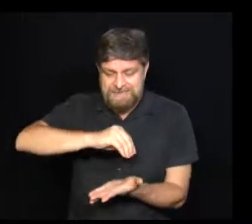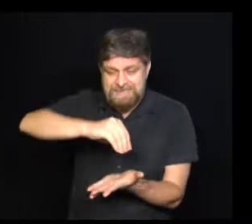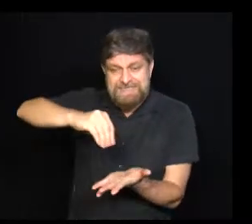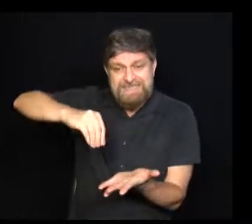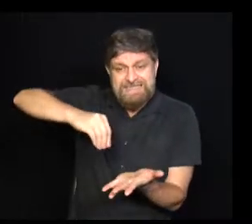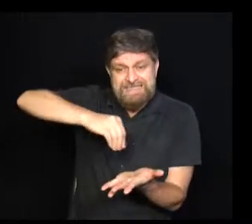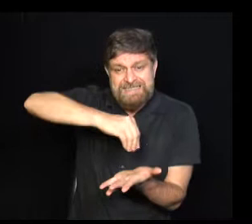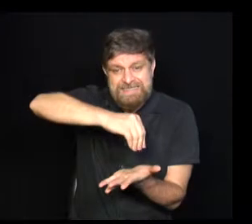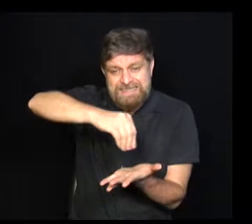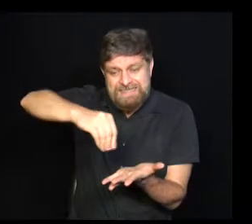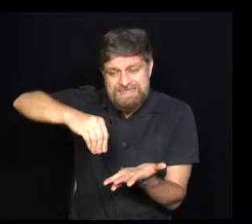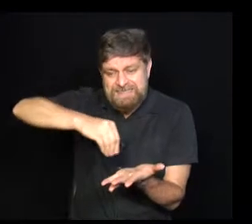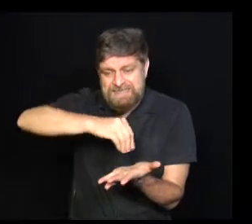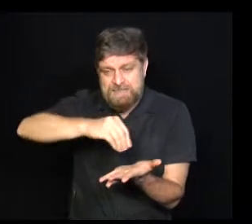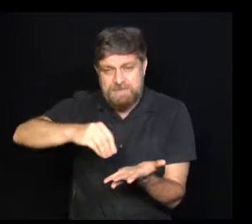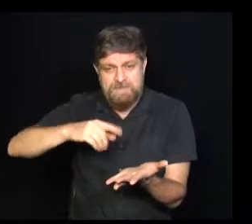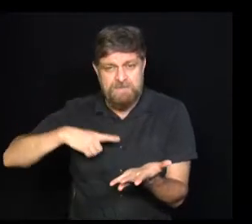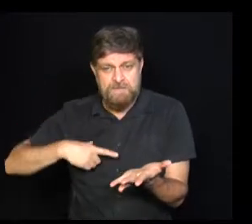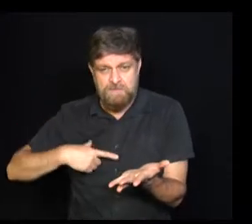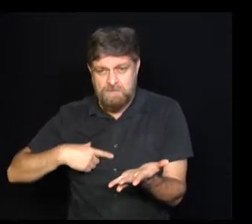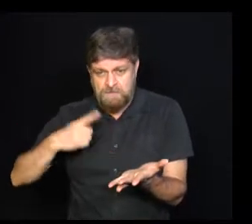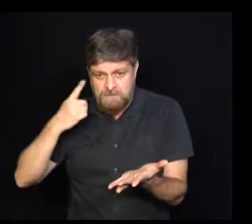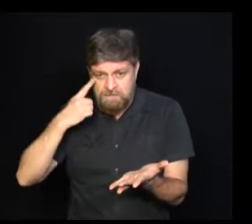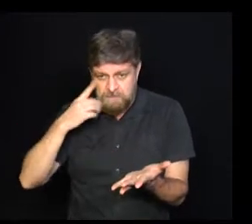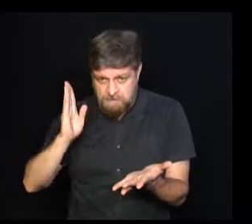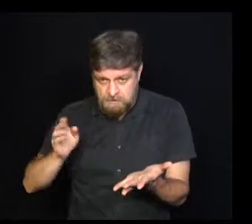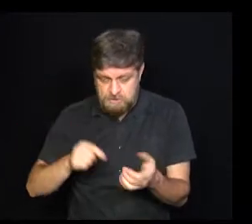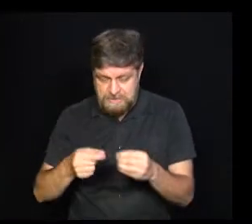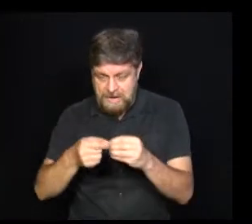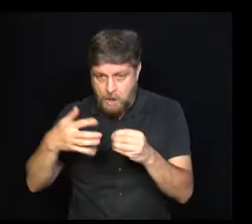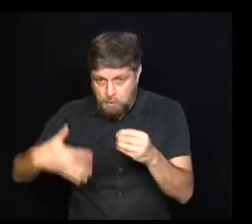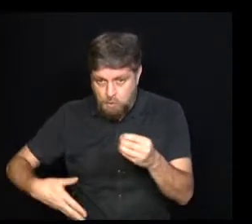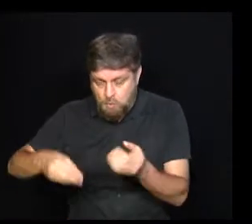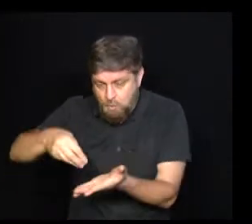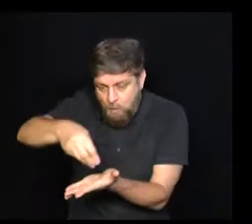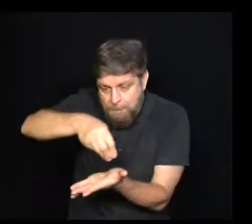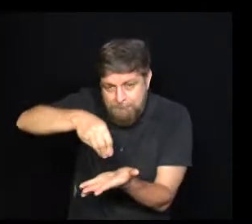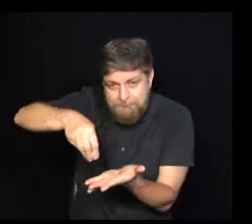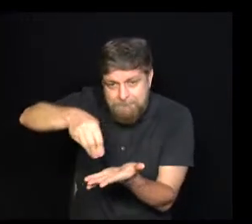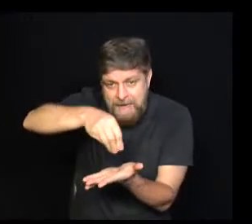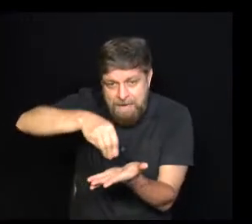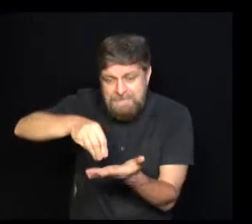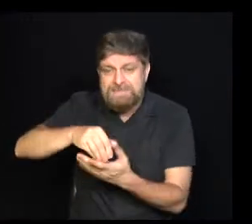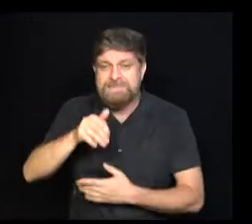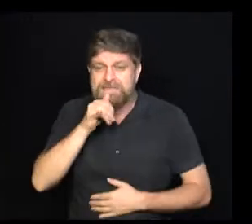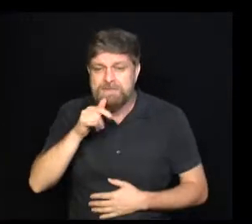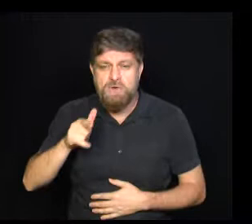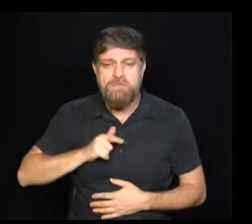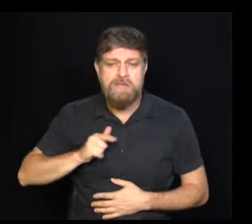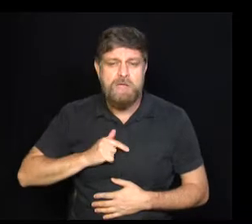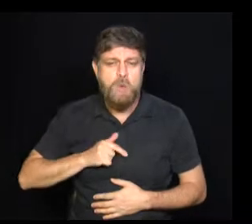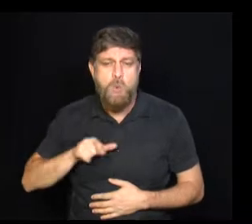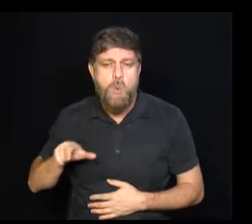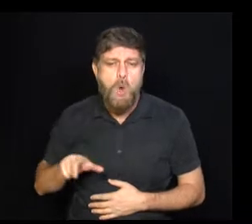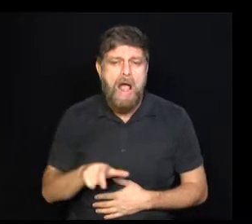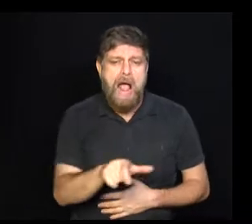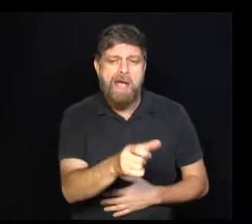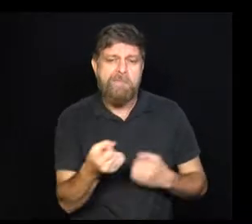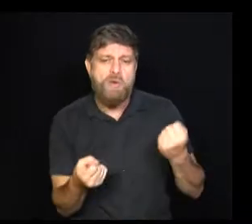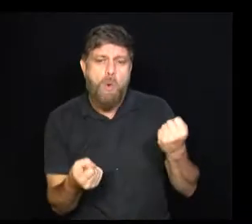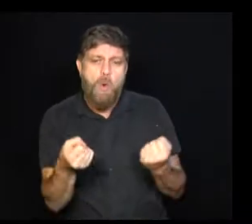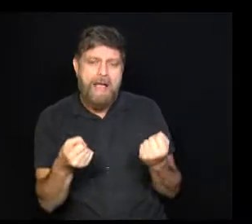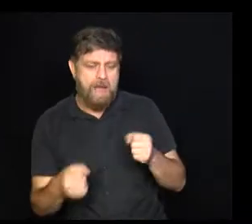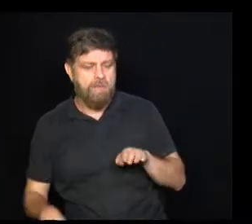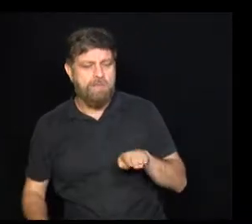Então, quem já olhou ali o Google Maps sabe que tem, quando vai, por exemplo, seguir um percurso de um carro,